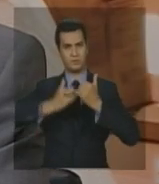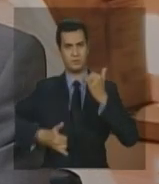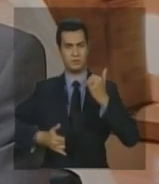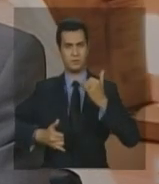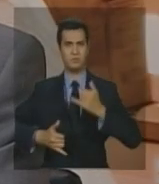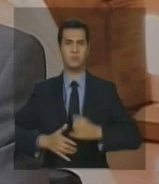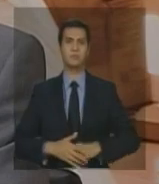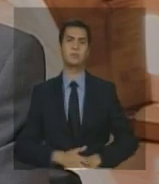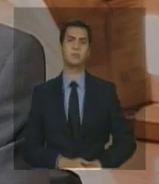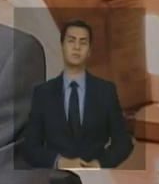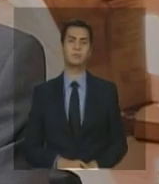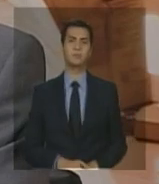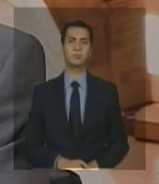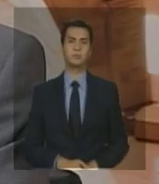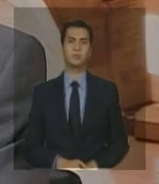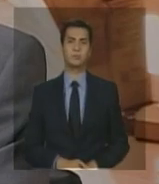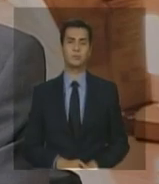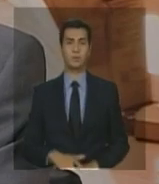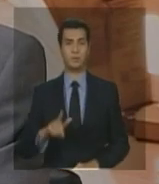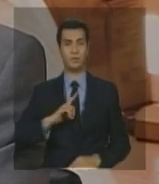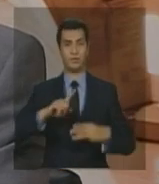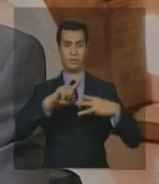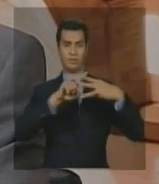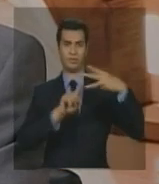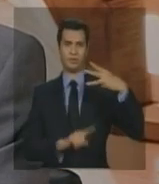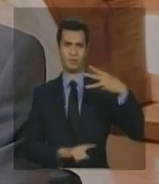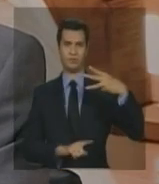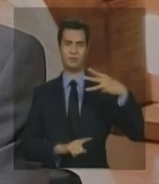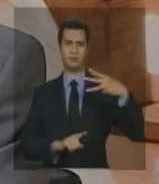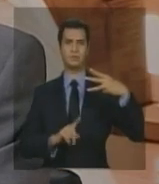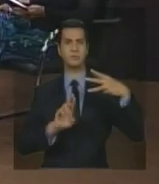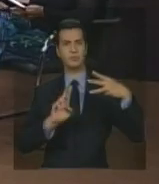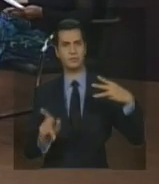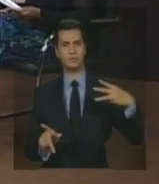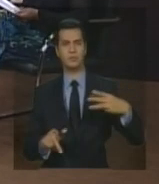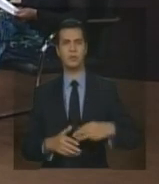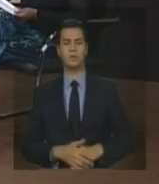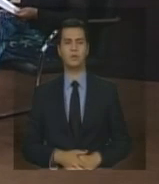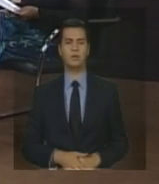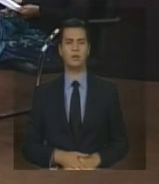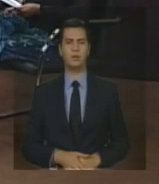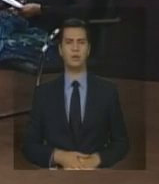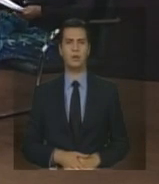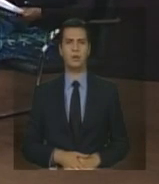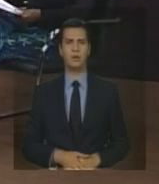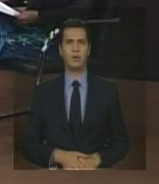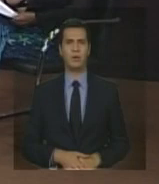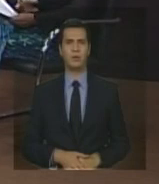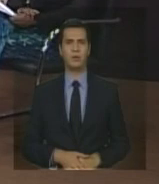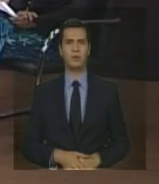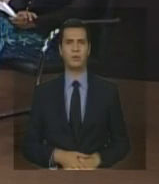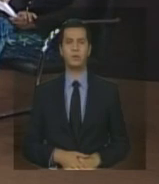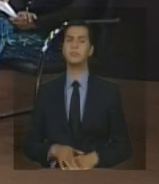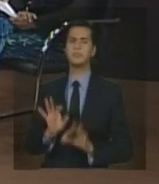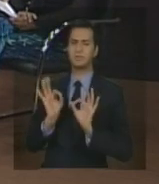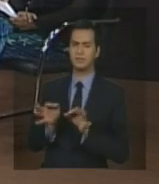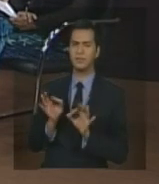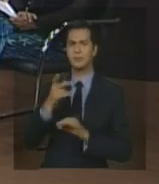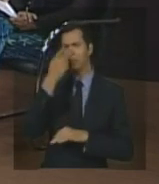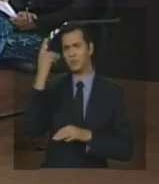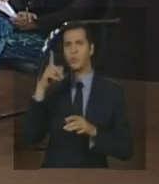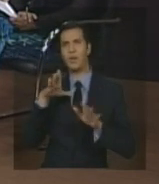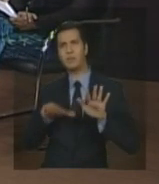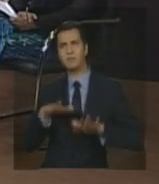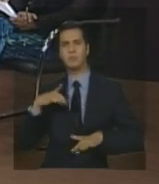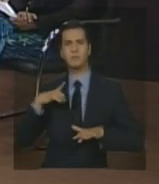assim em três gradações, né? Alguma digamos, limitação, a pessoa tem alguma dificuldade de andar. Exatamente, alguma